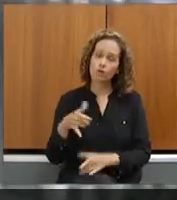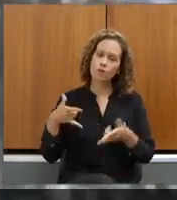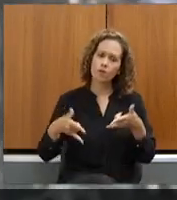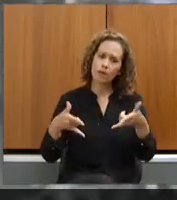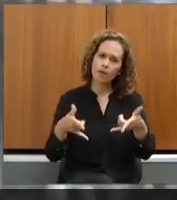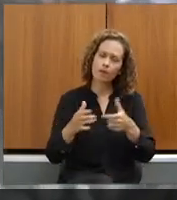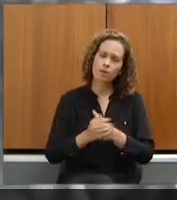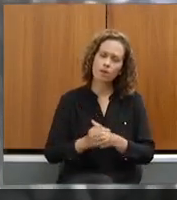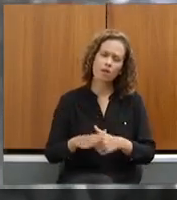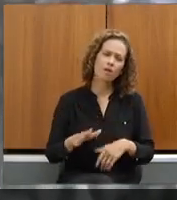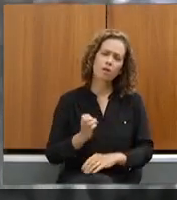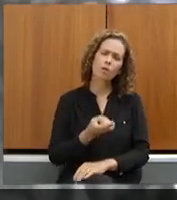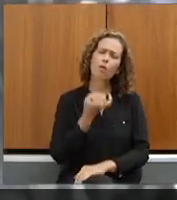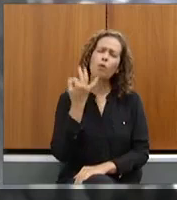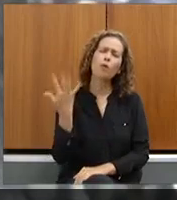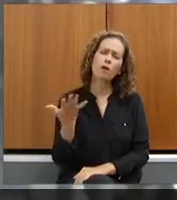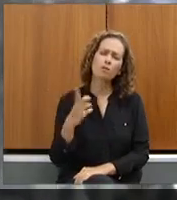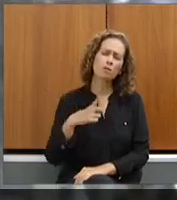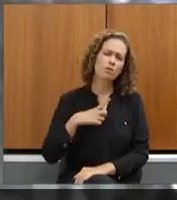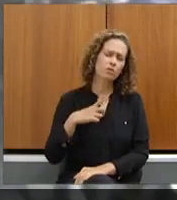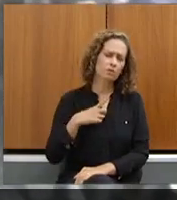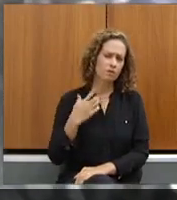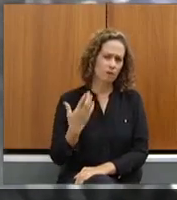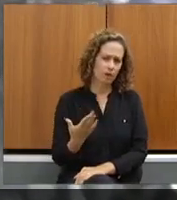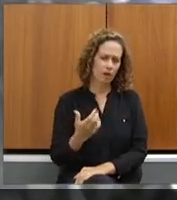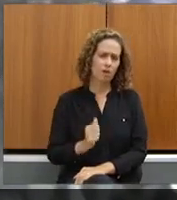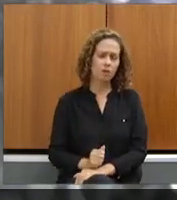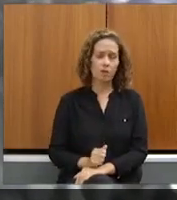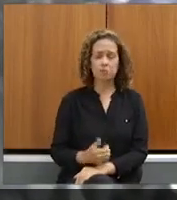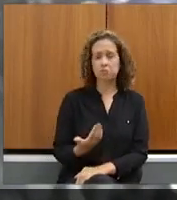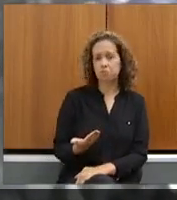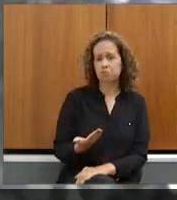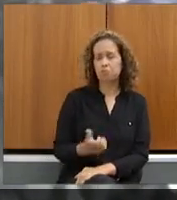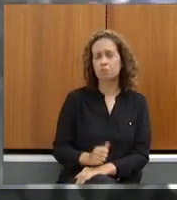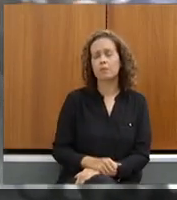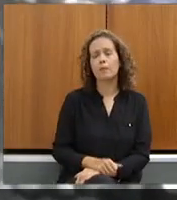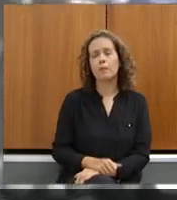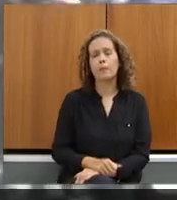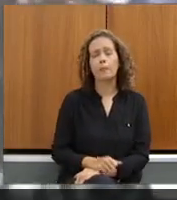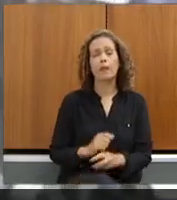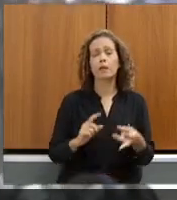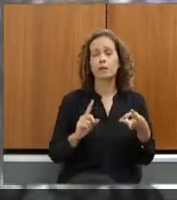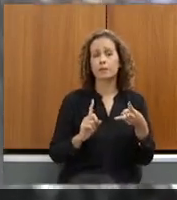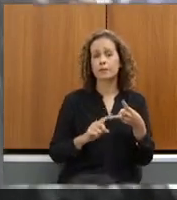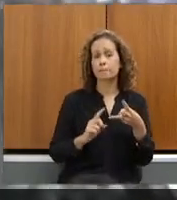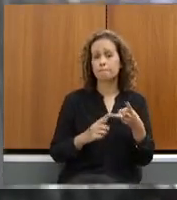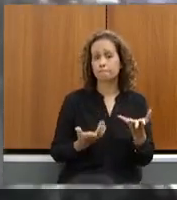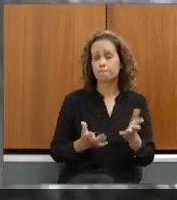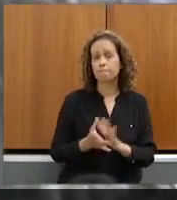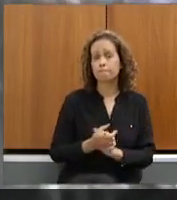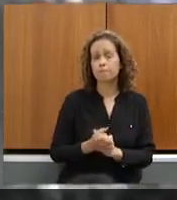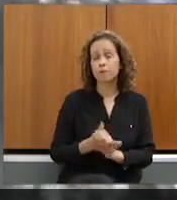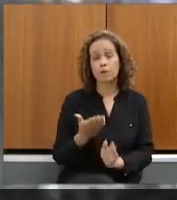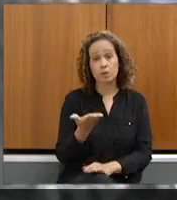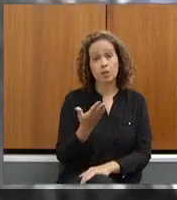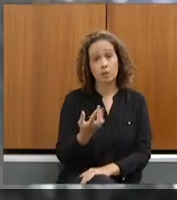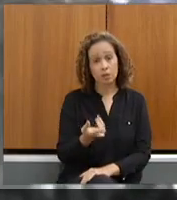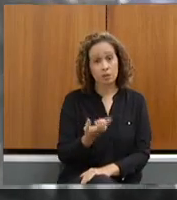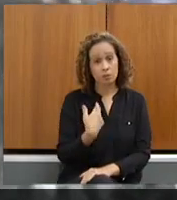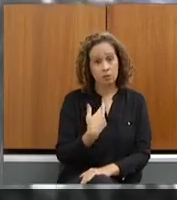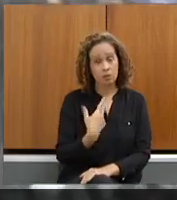Quantos foram implementados né dessa vez potencial um é justamente para o seu